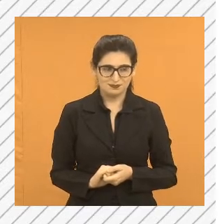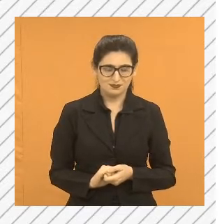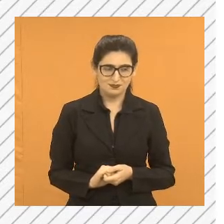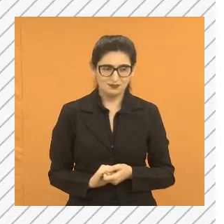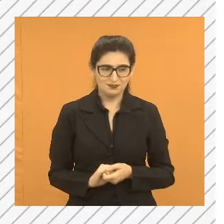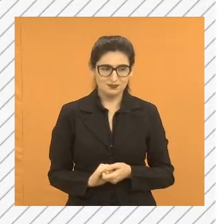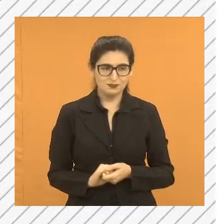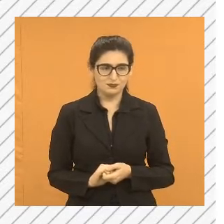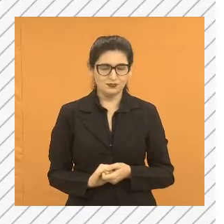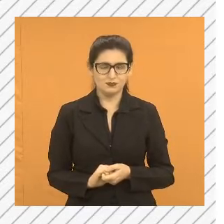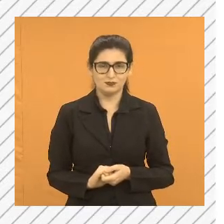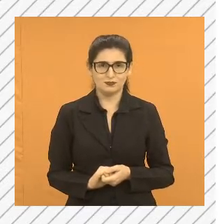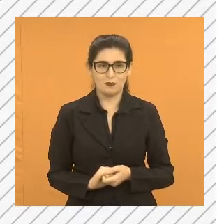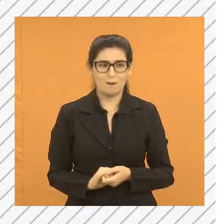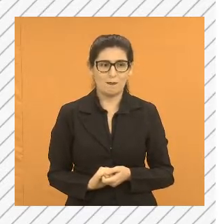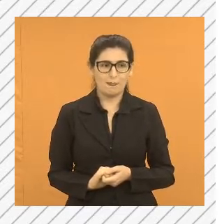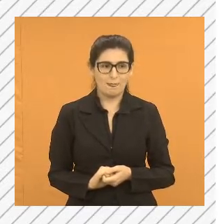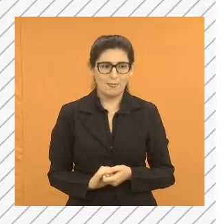Diferente.